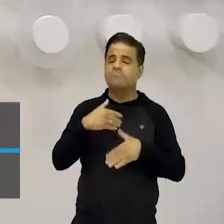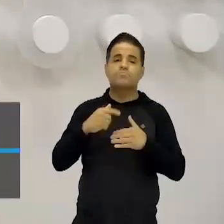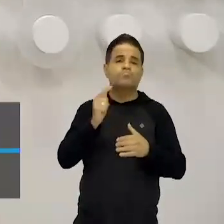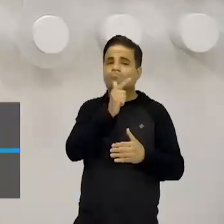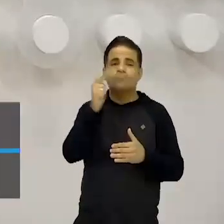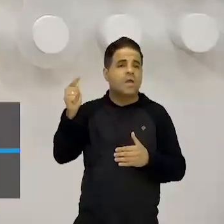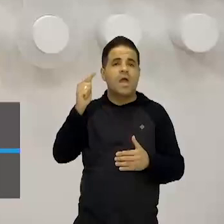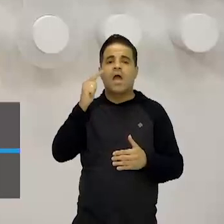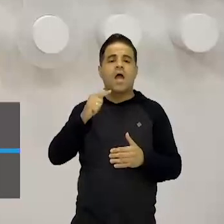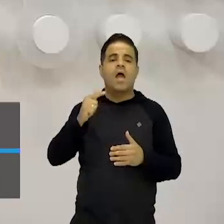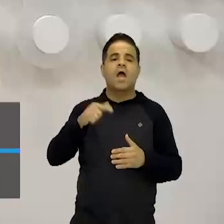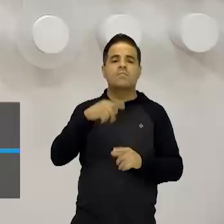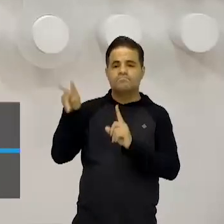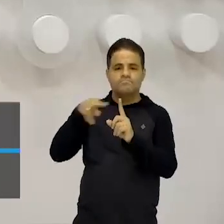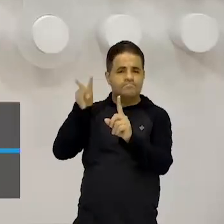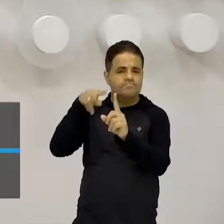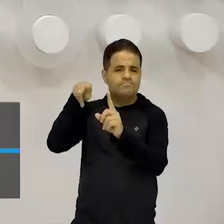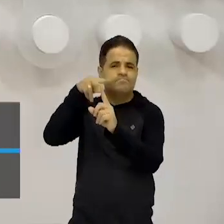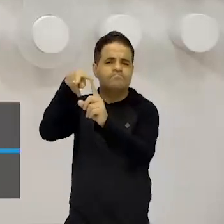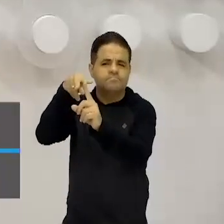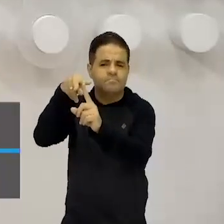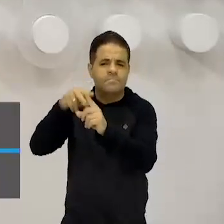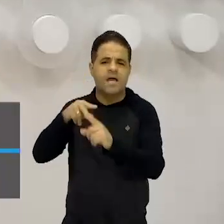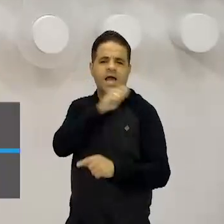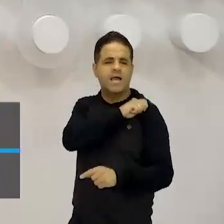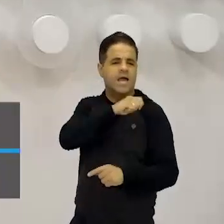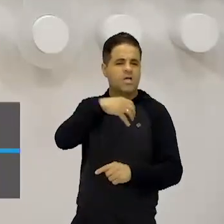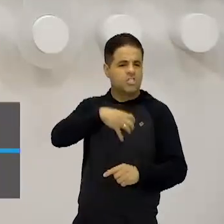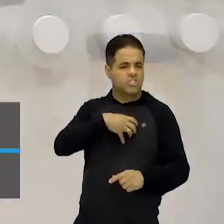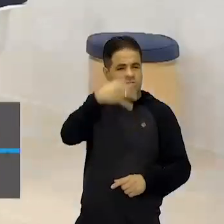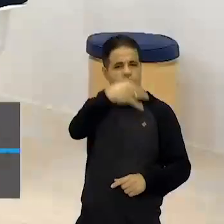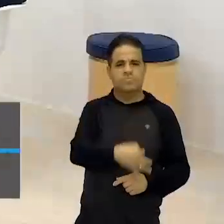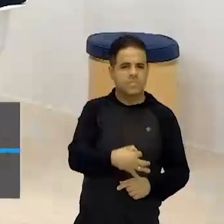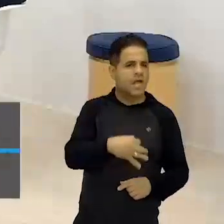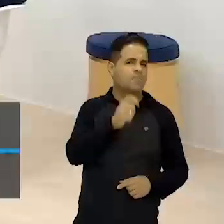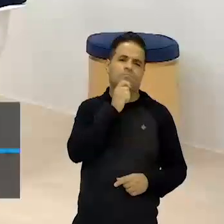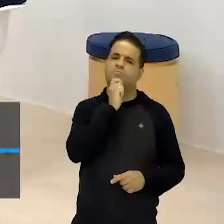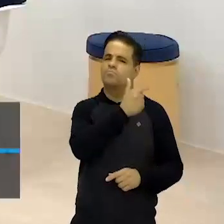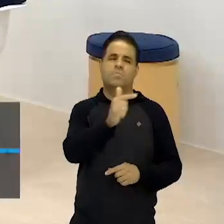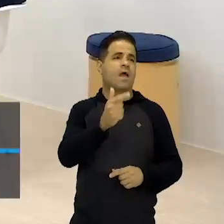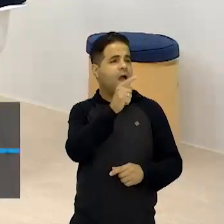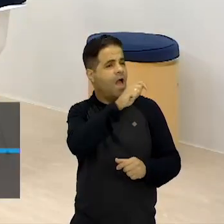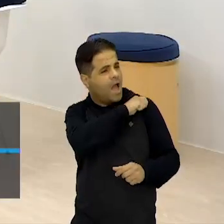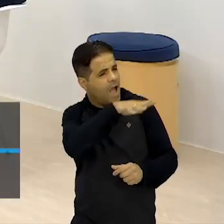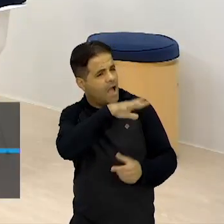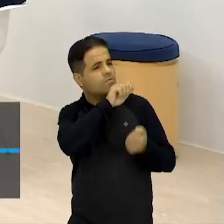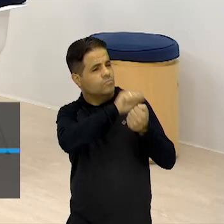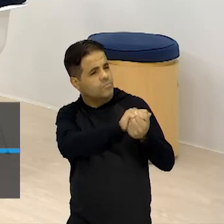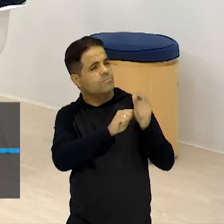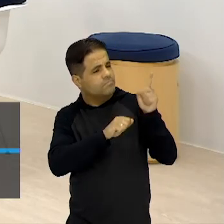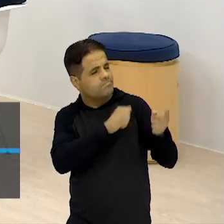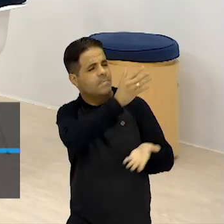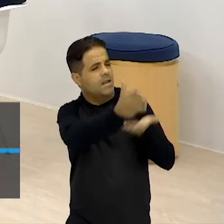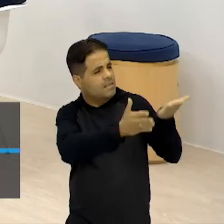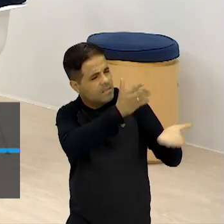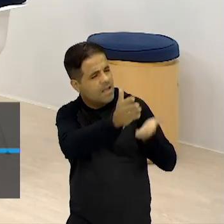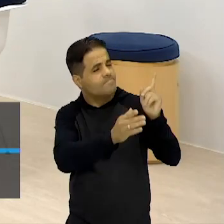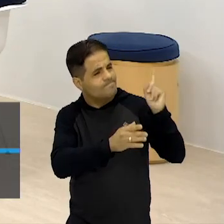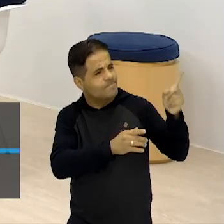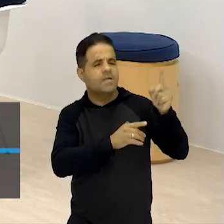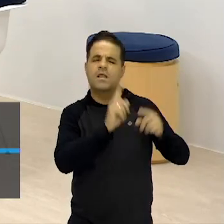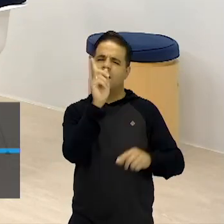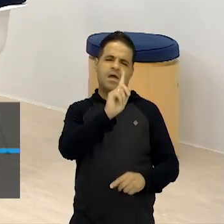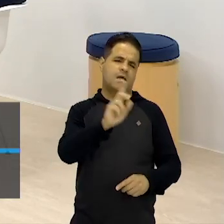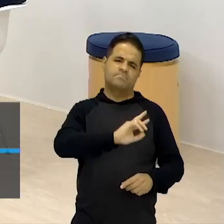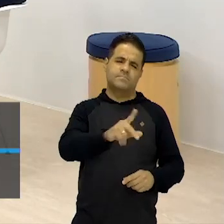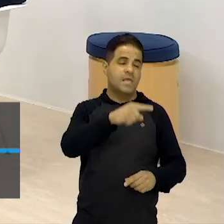não existe um estereótipo de que, este é o aluno certo. É com este aluno que eu quero estar lidando. Não. É